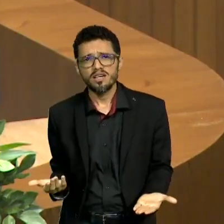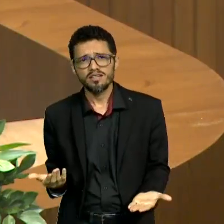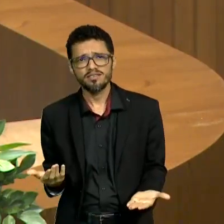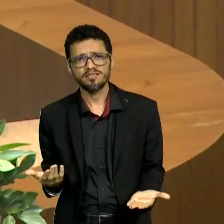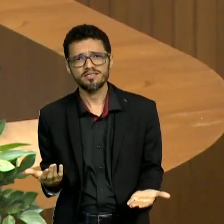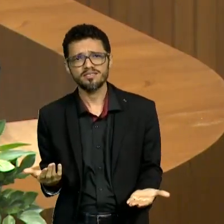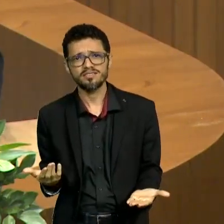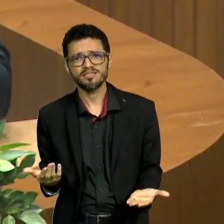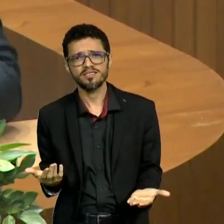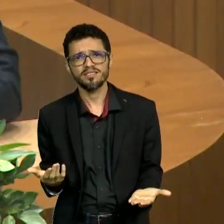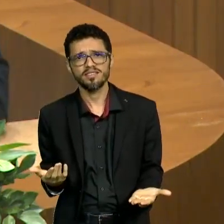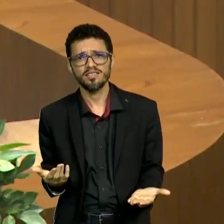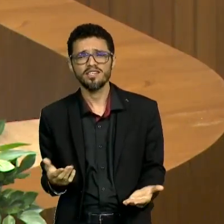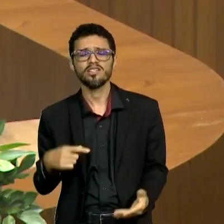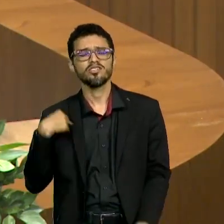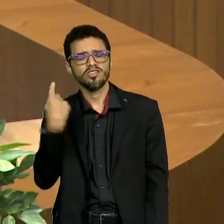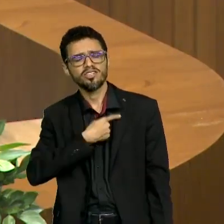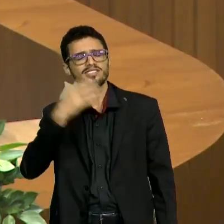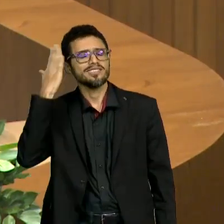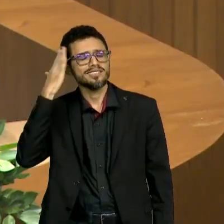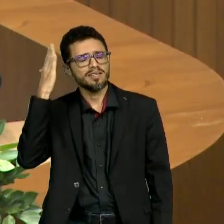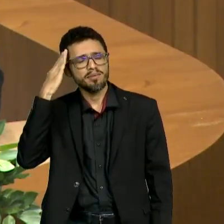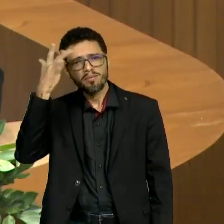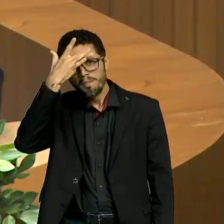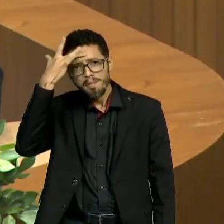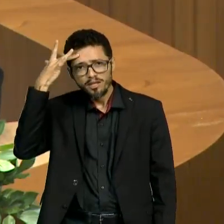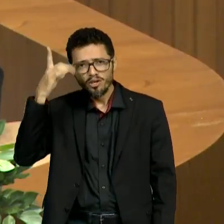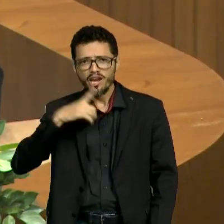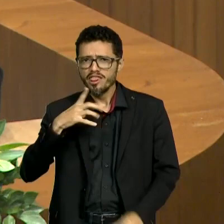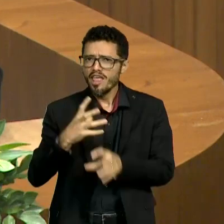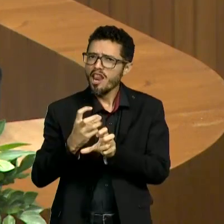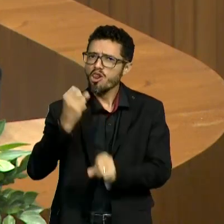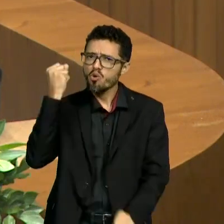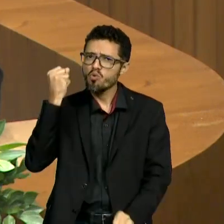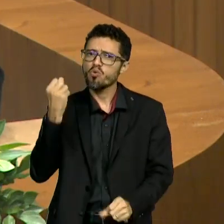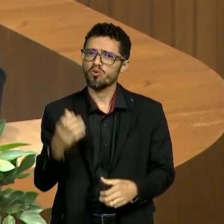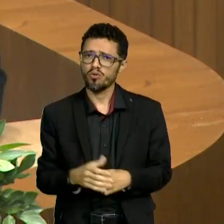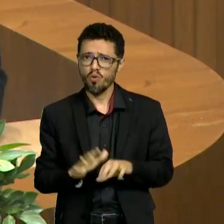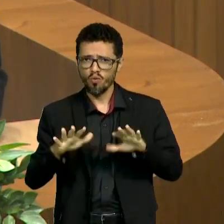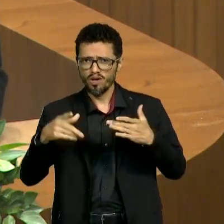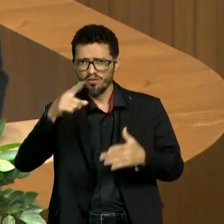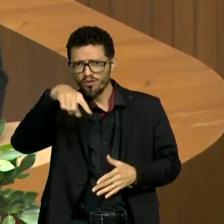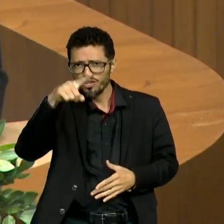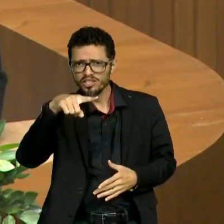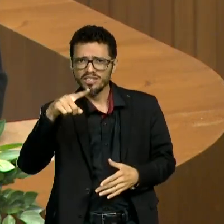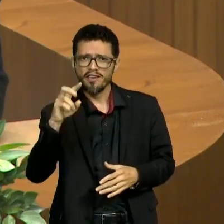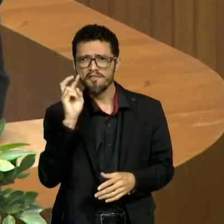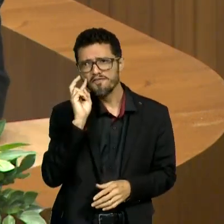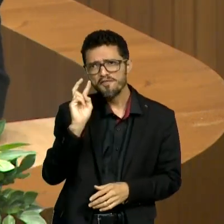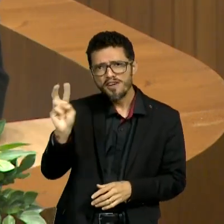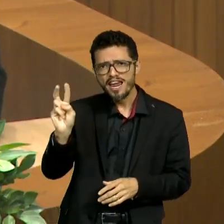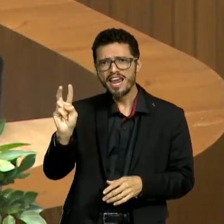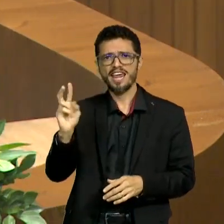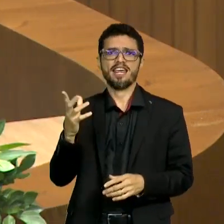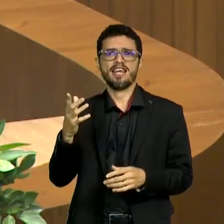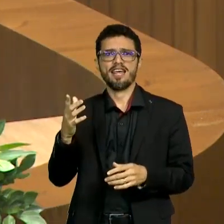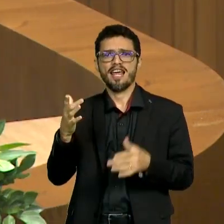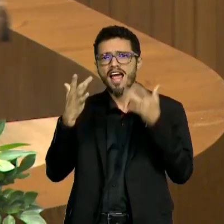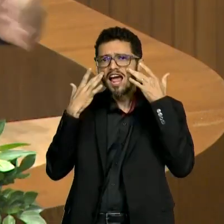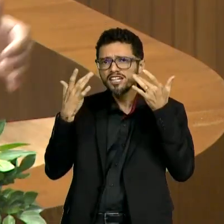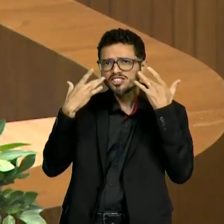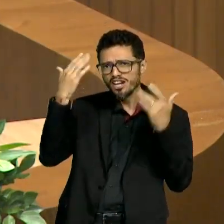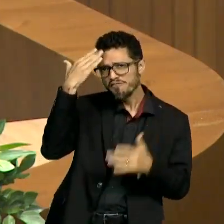fatura com tudo isso, nós já sabemos quem é. Quando você vê os artistas globais defendendo